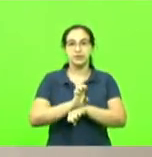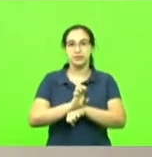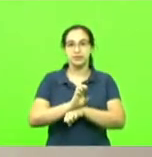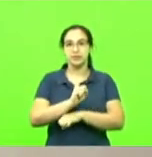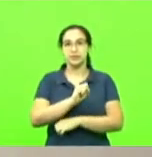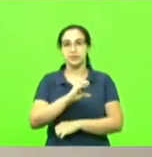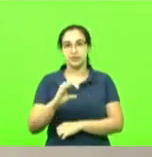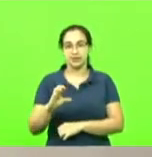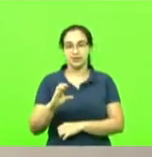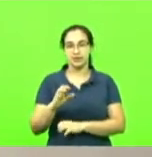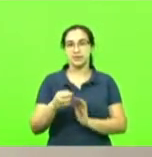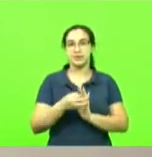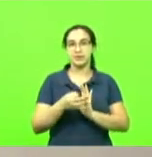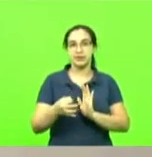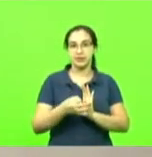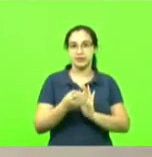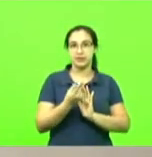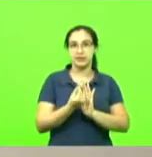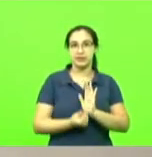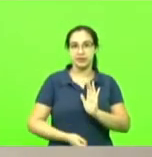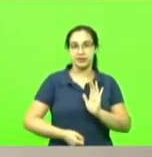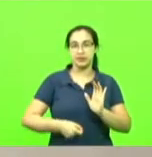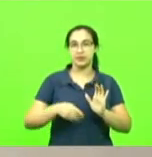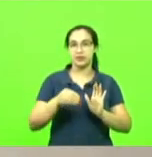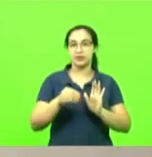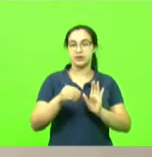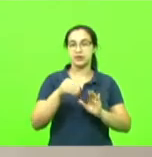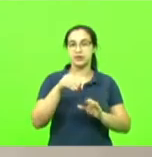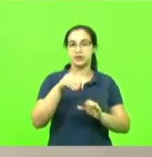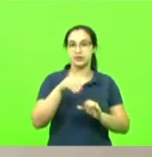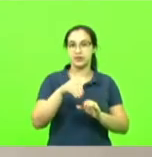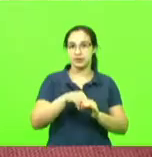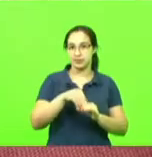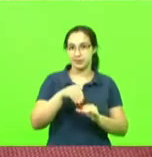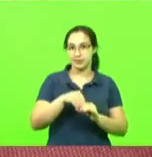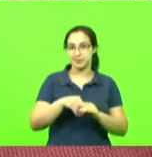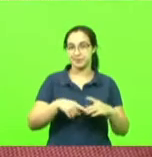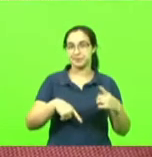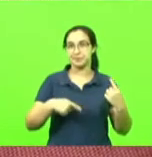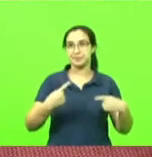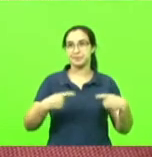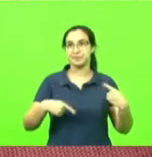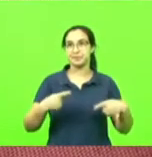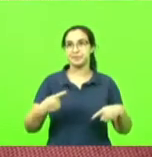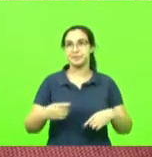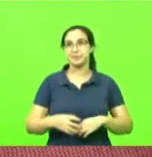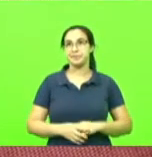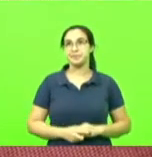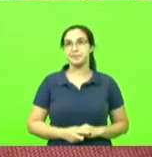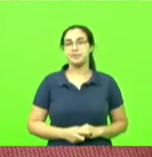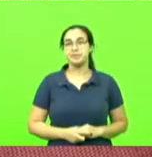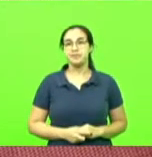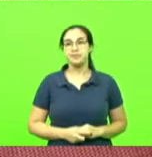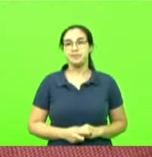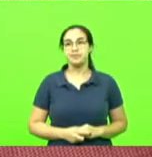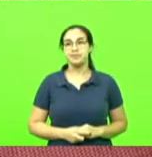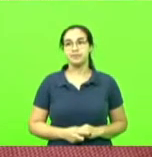de Finanças e Tributação. Em discussão.